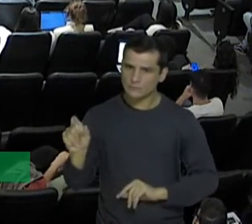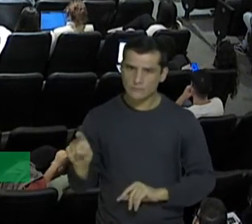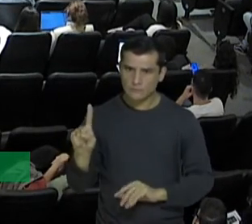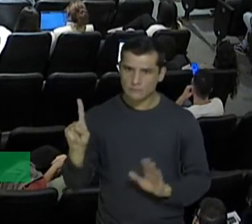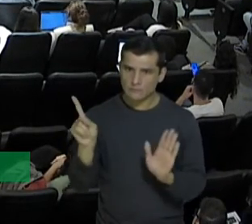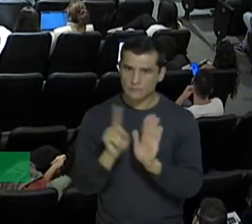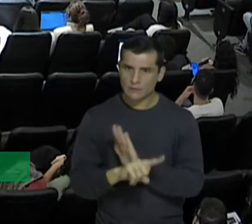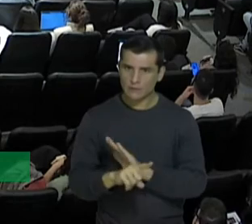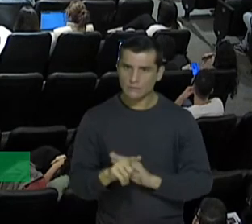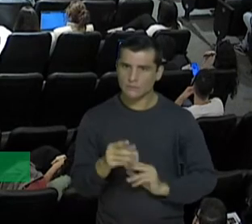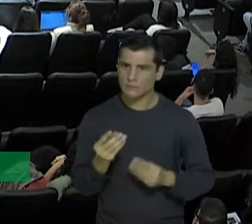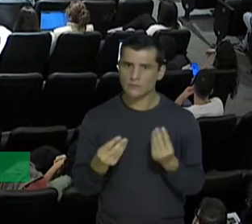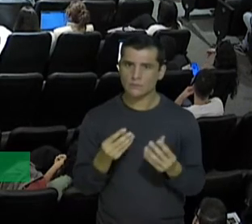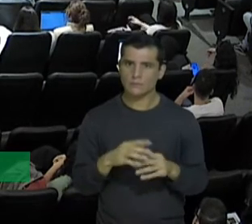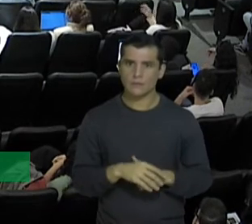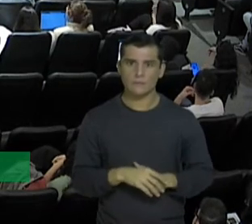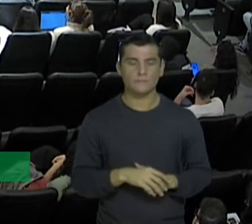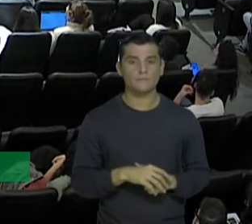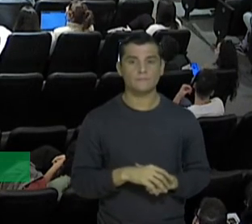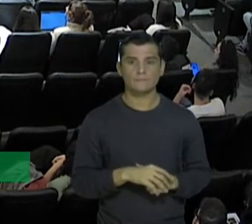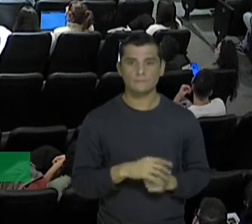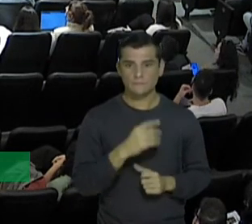temp alô